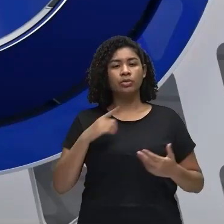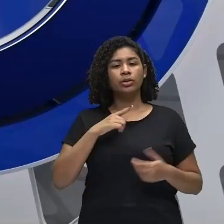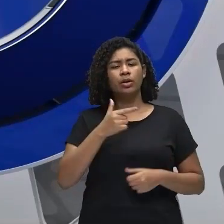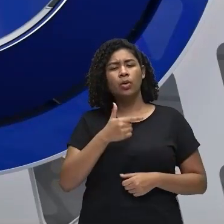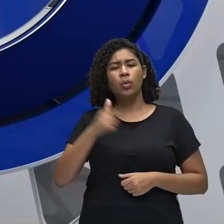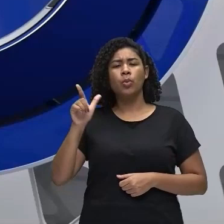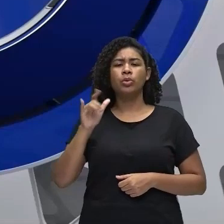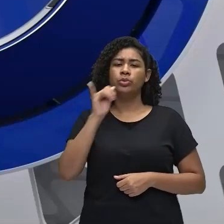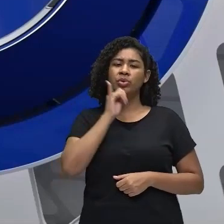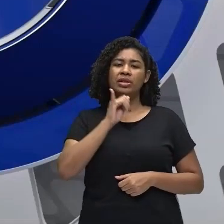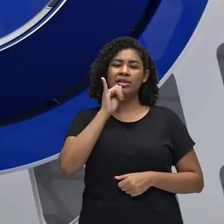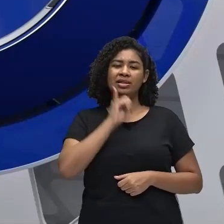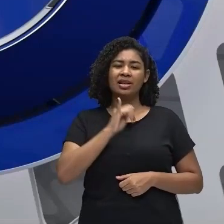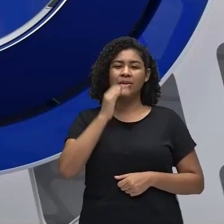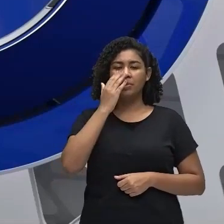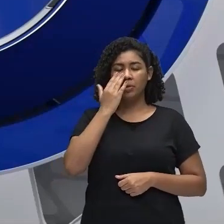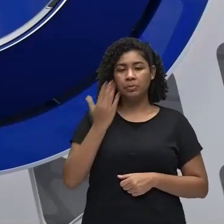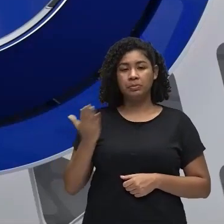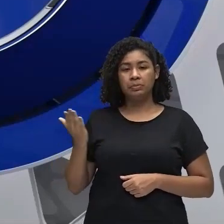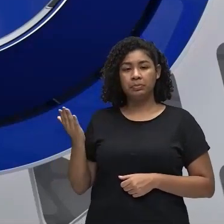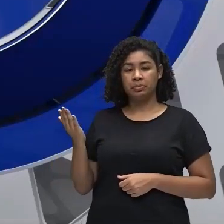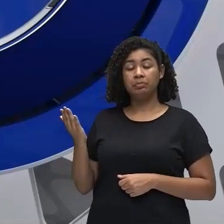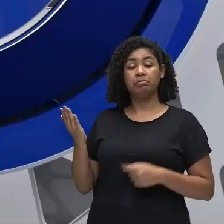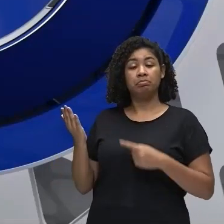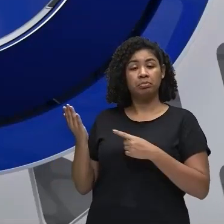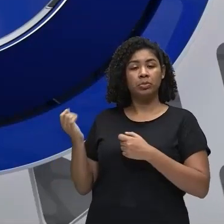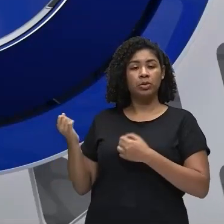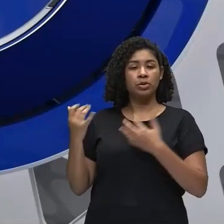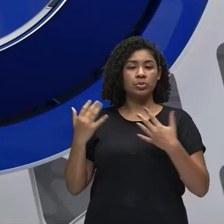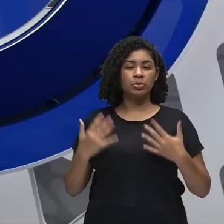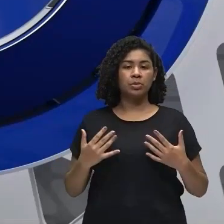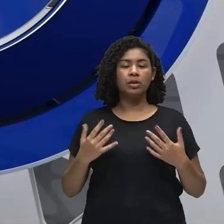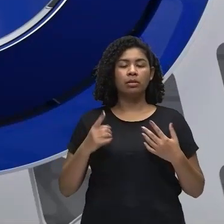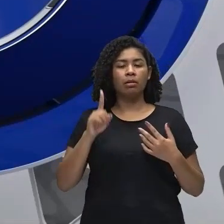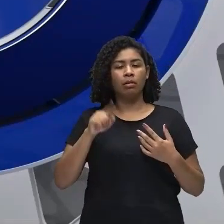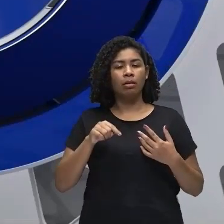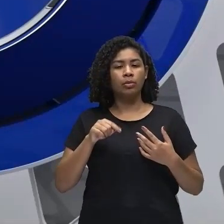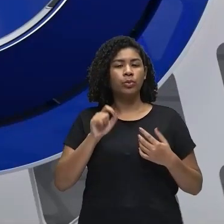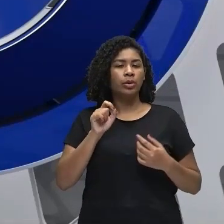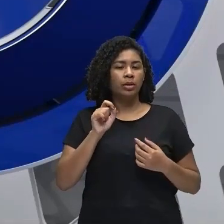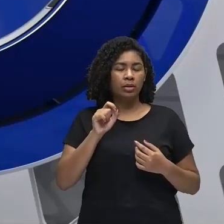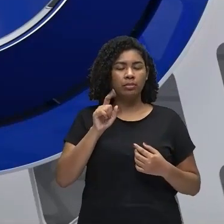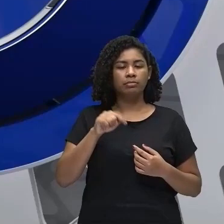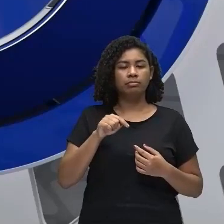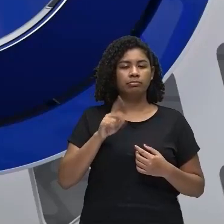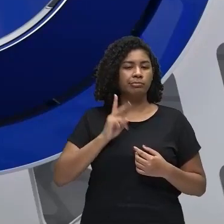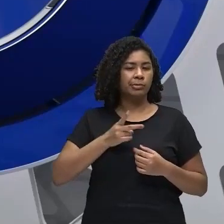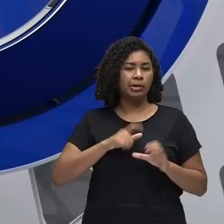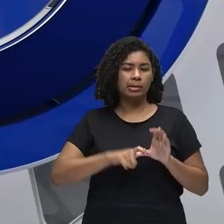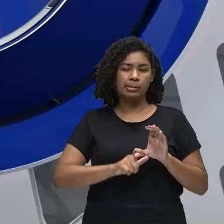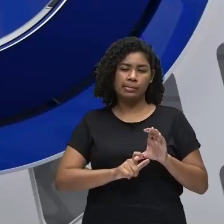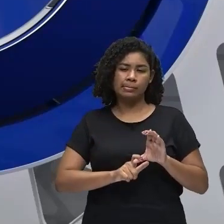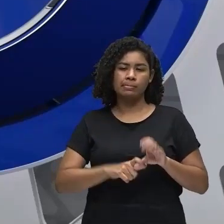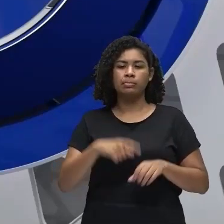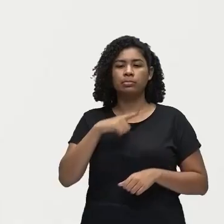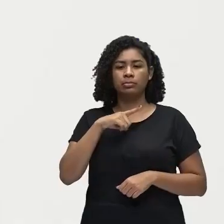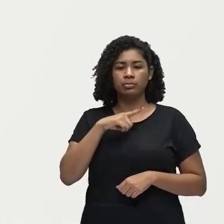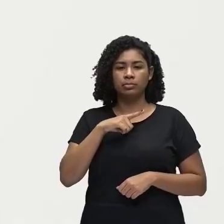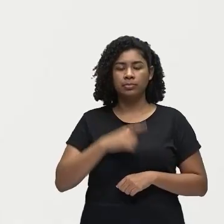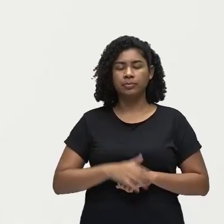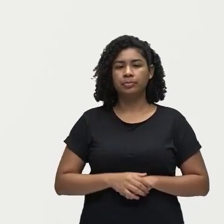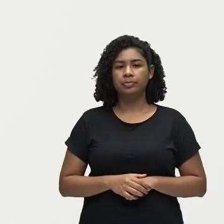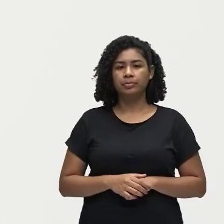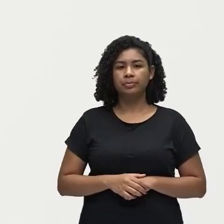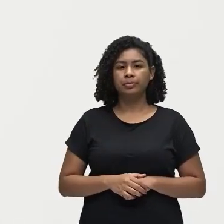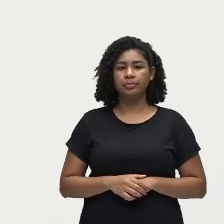outros micro-organismos que também atuam aí como parasitas do corpo humano. Olha só esses exemplos que eu trouxe